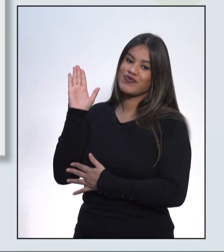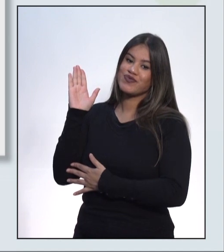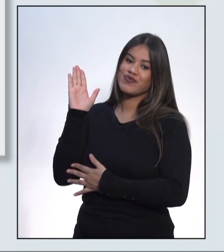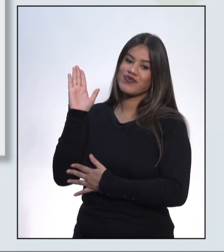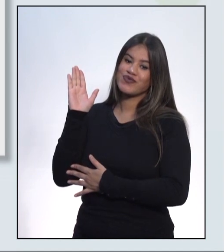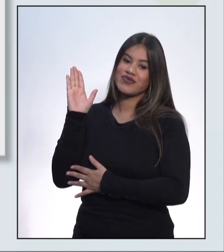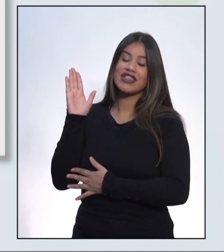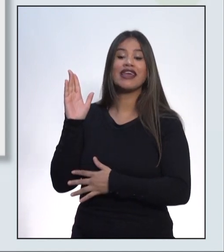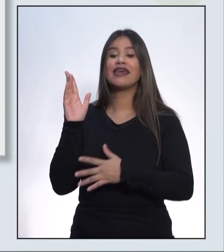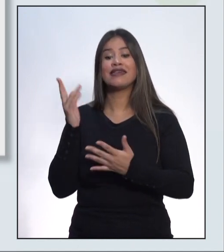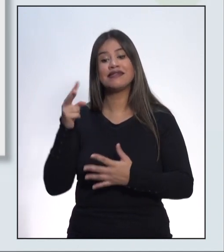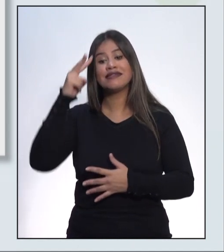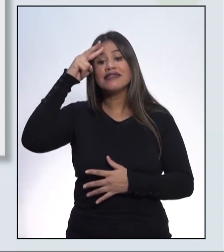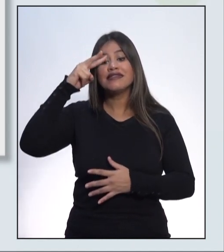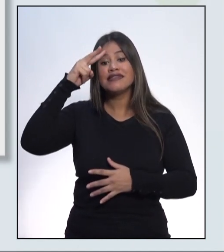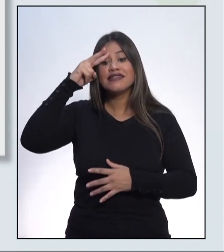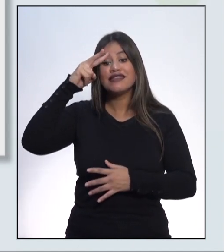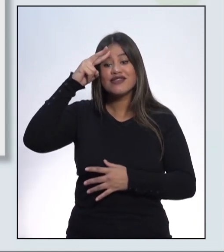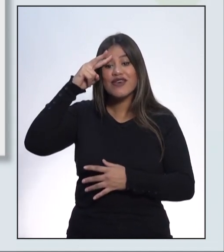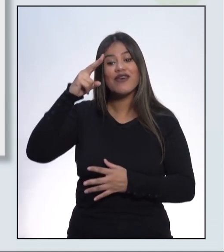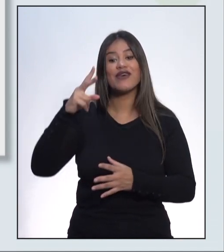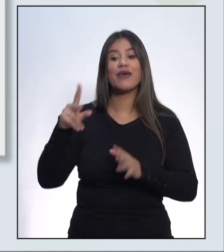uma história em quadrinhos.